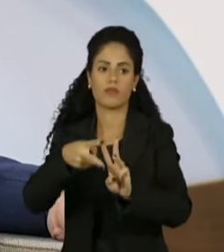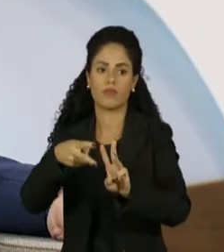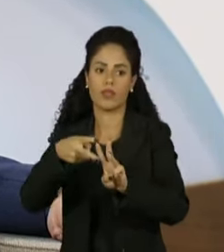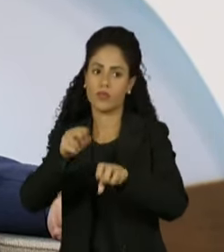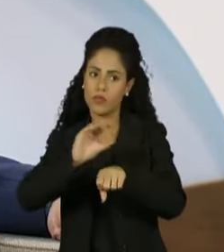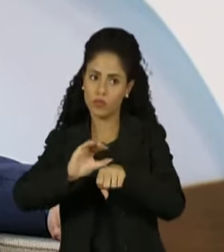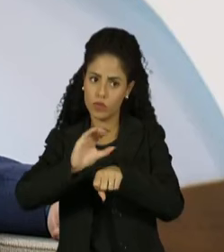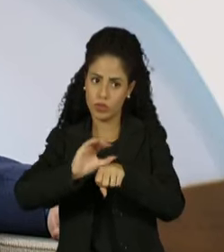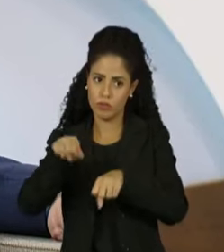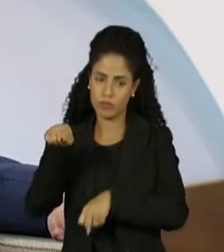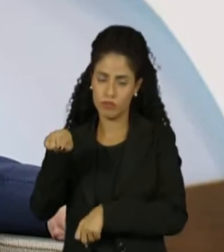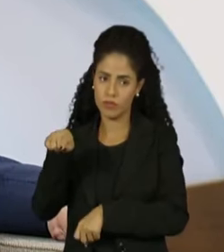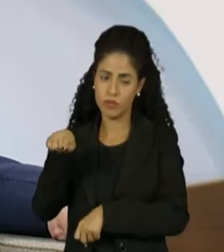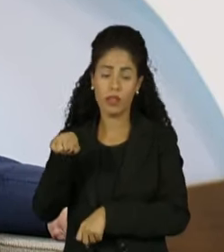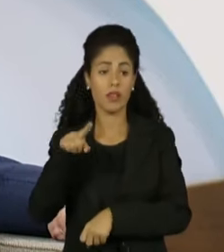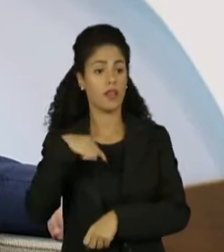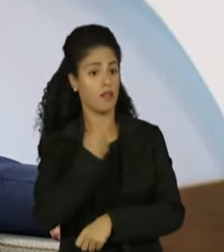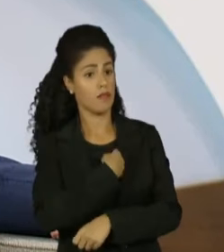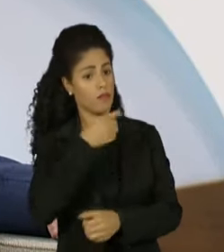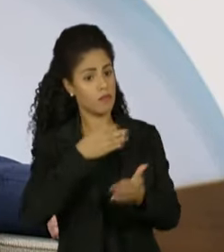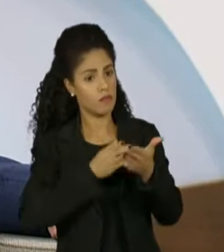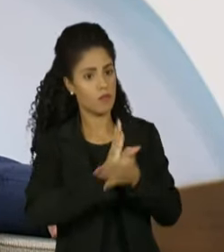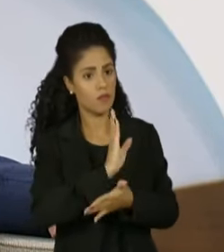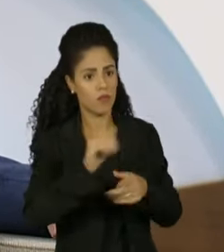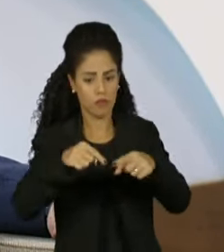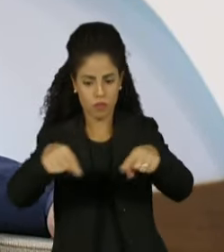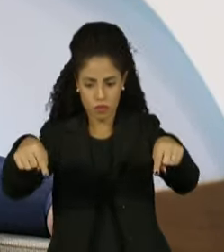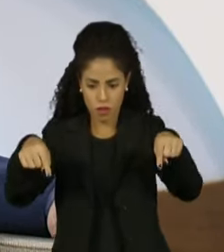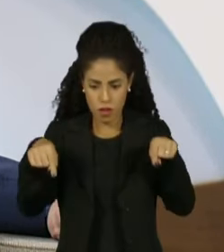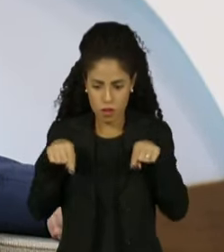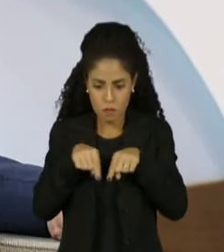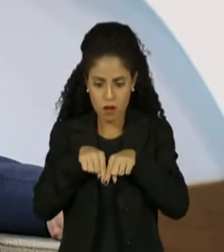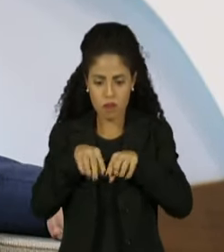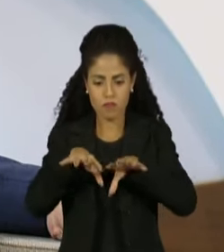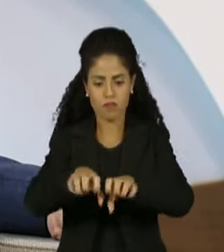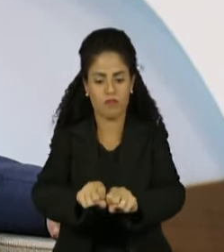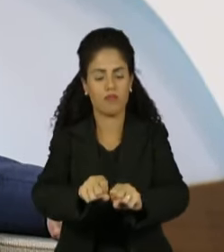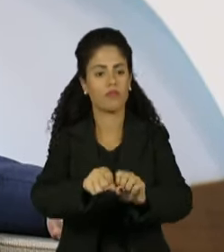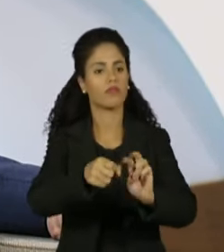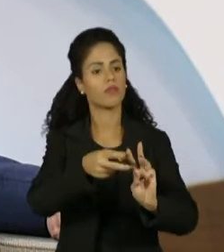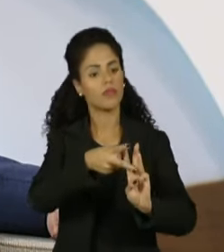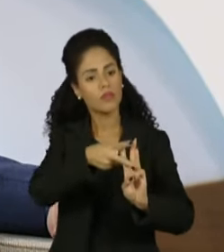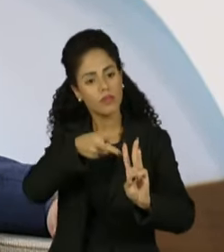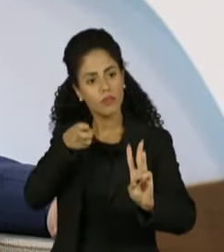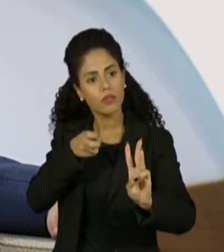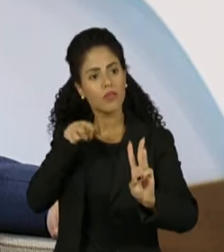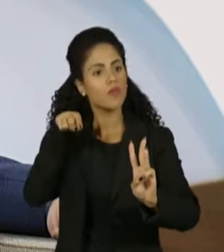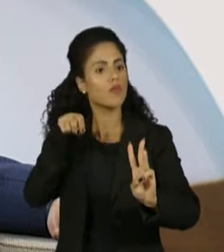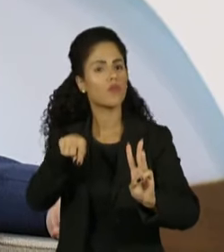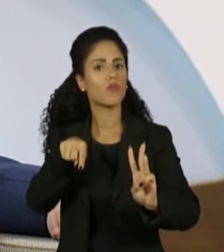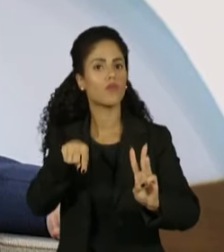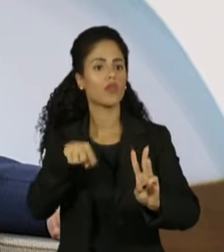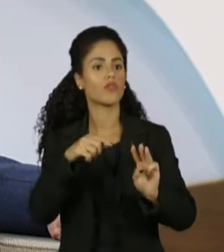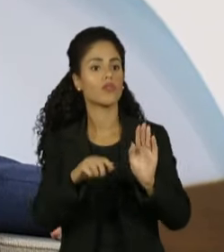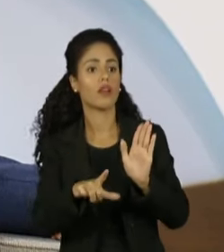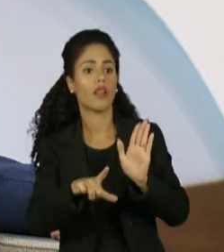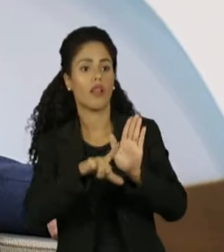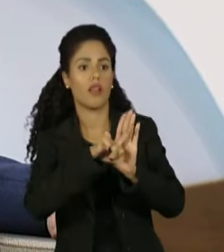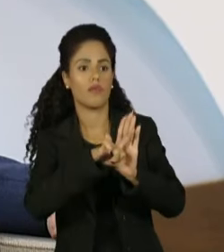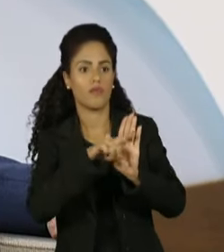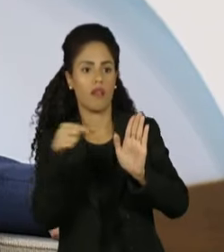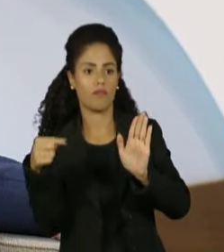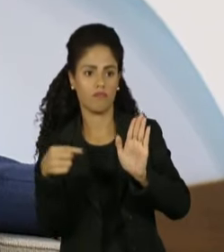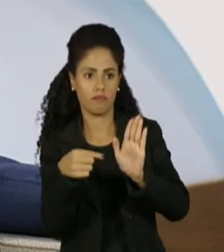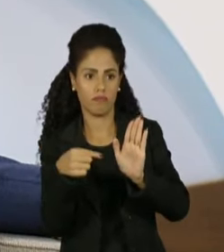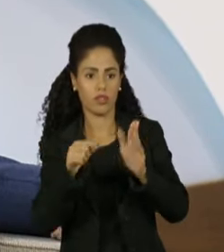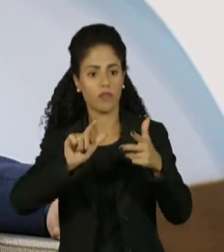Nacional. Quando nós aprovamos o marco temporal, o que nós fizemos foi exercer a nossa prerrogativa de legislar.